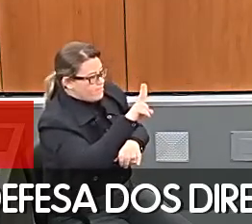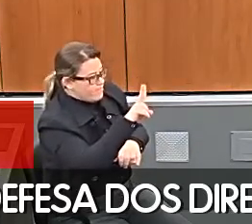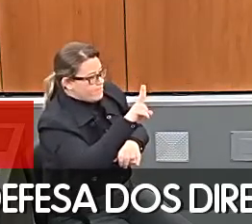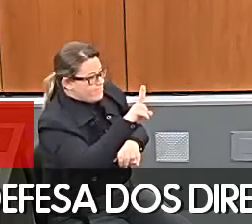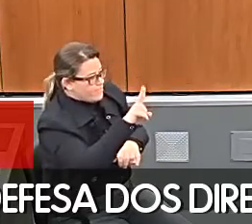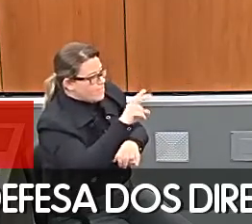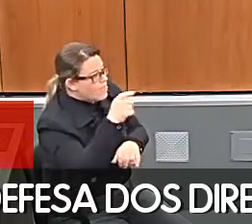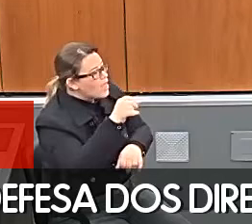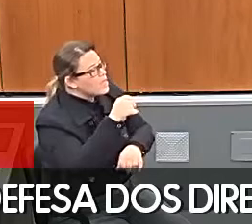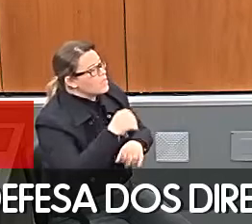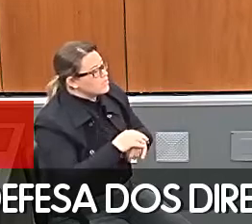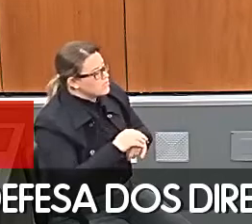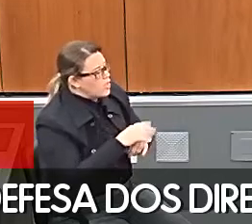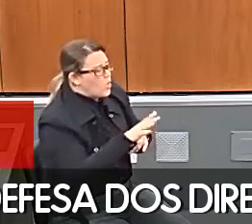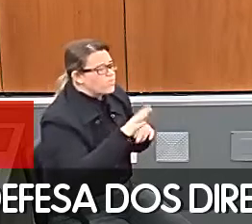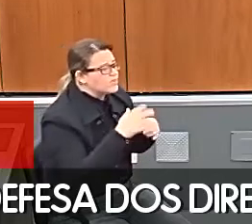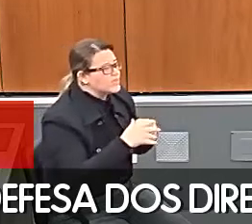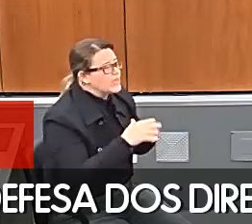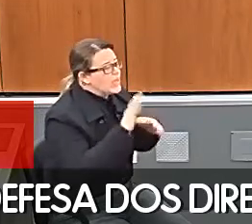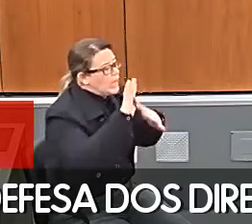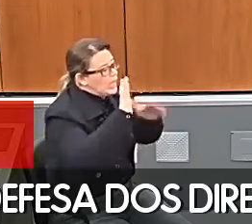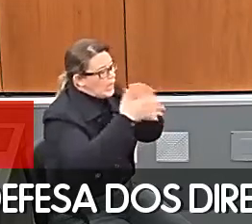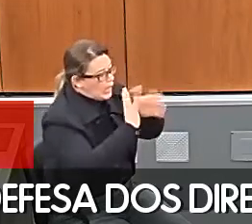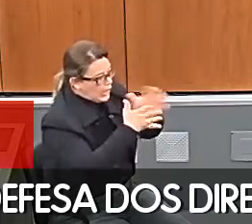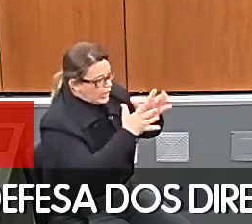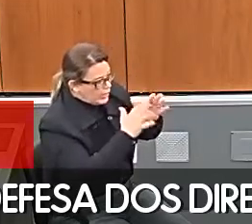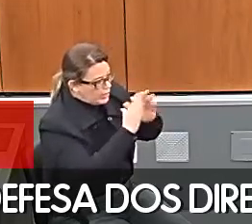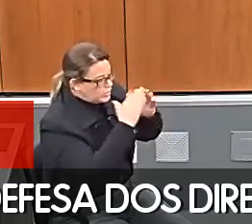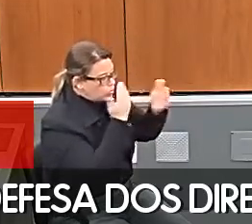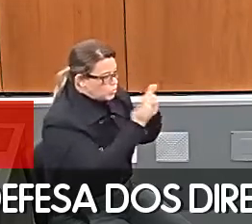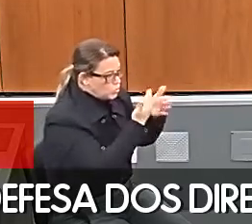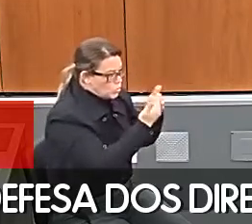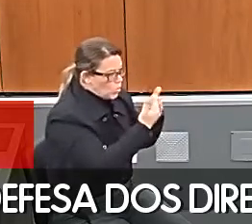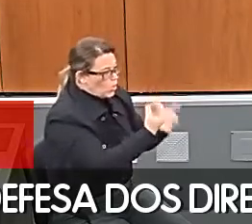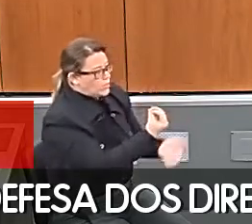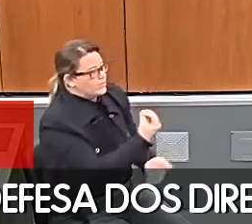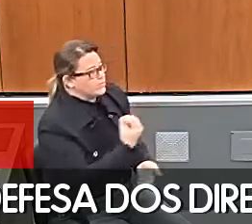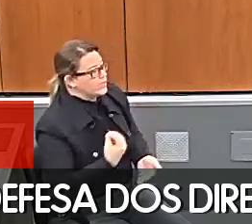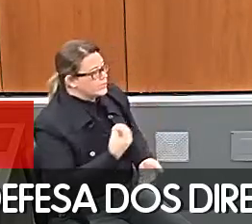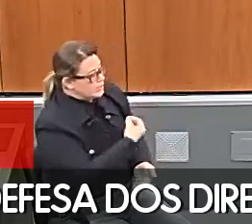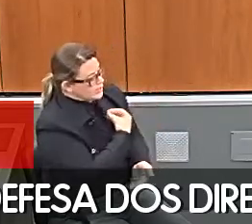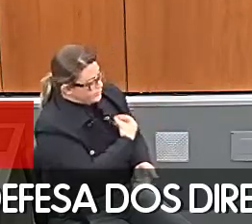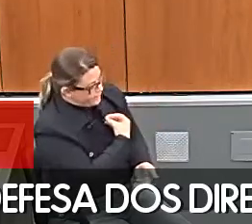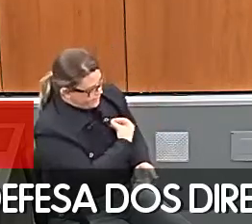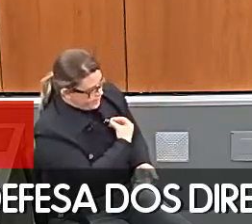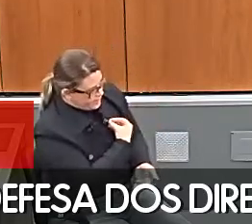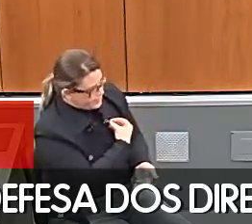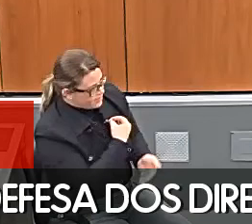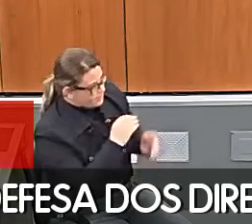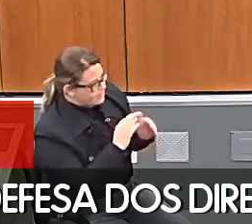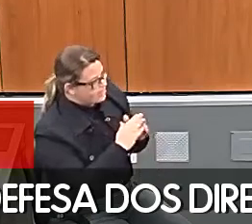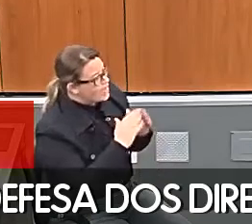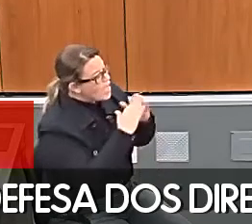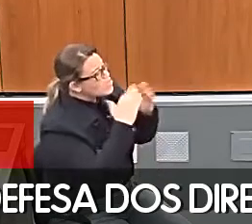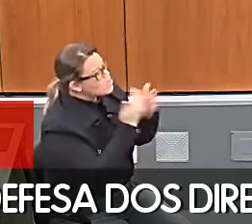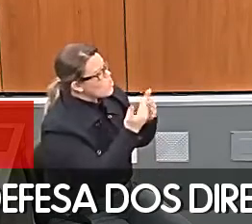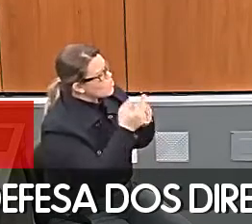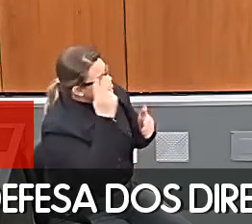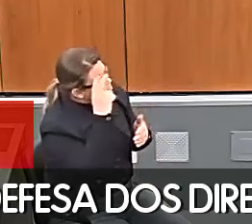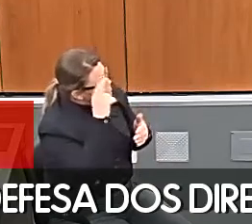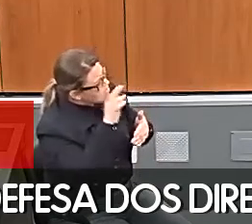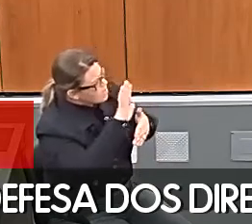vem a Belo Horizonte. Então, os surdos, os intérpretes, os familiares, sempre saem do interior para vir